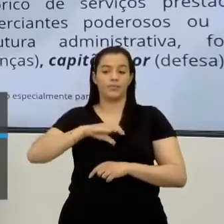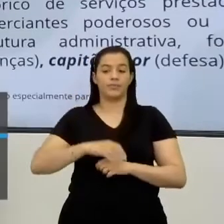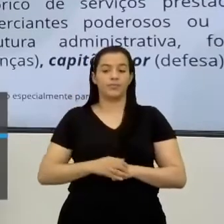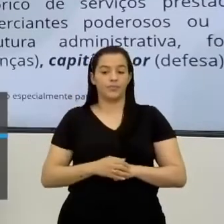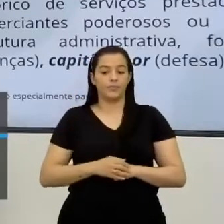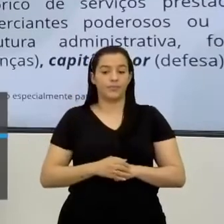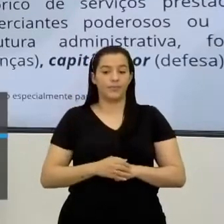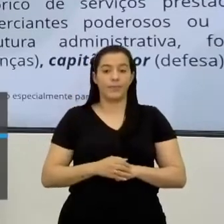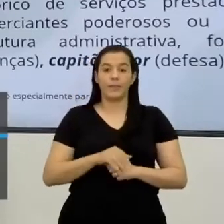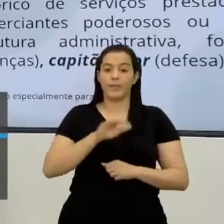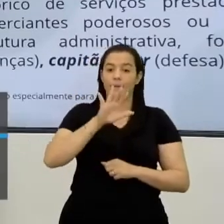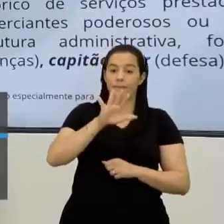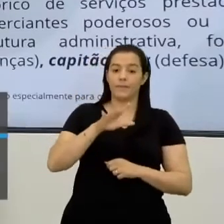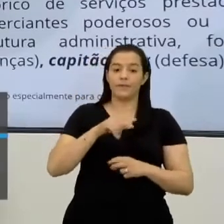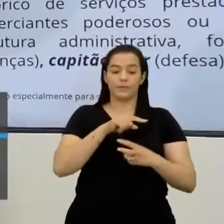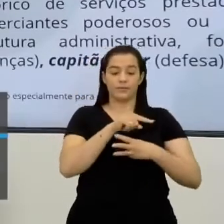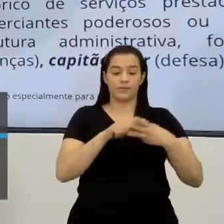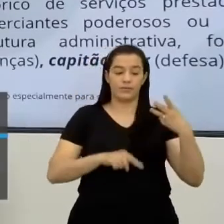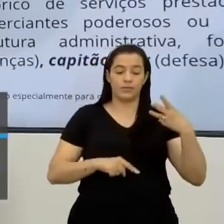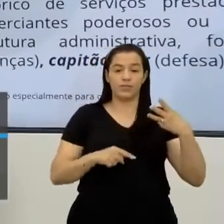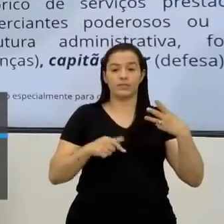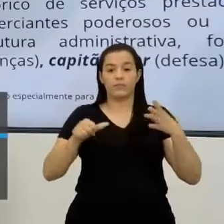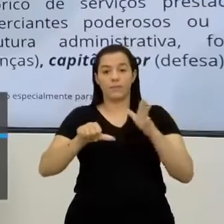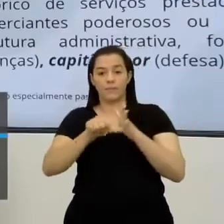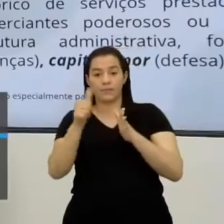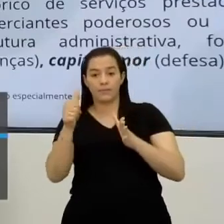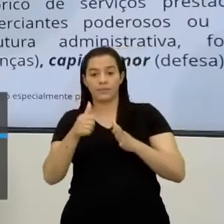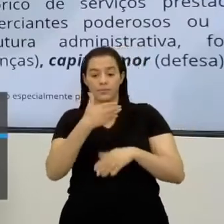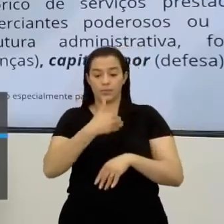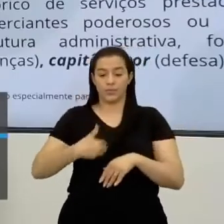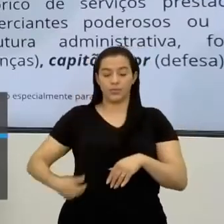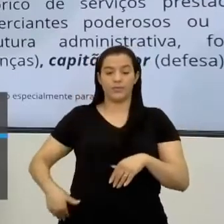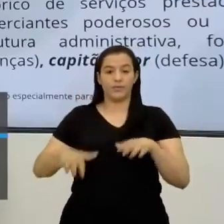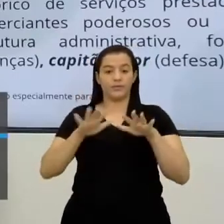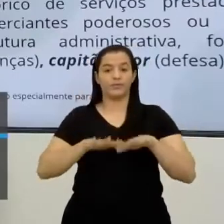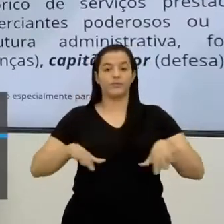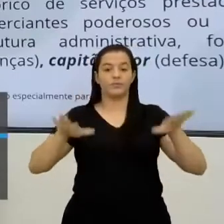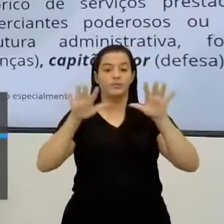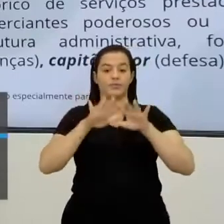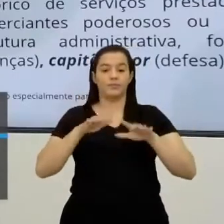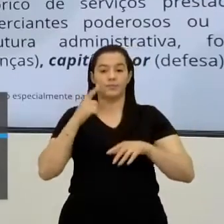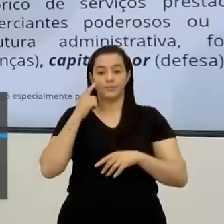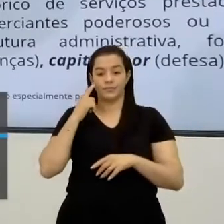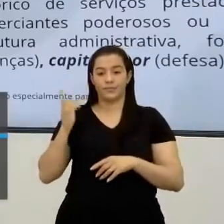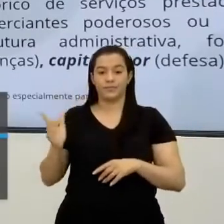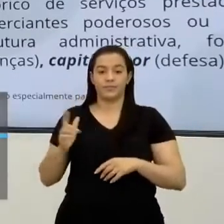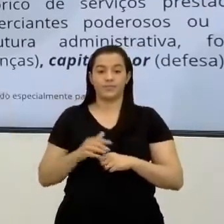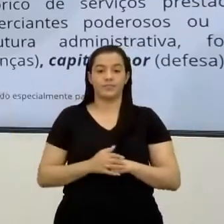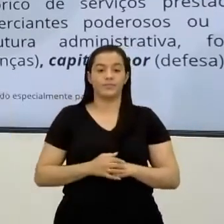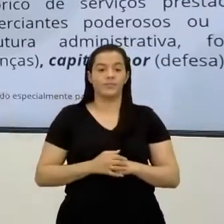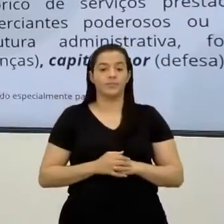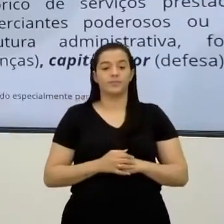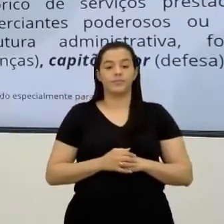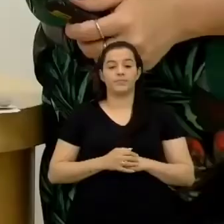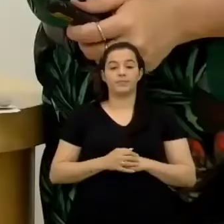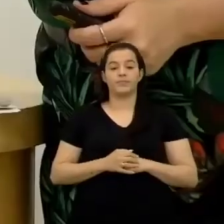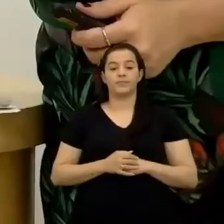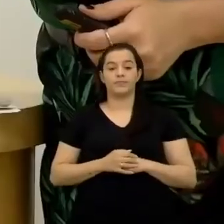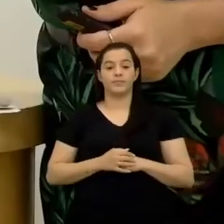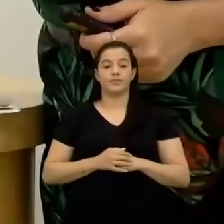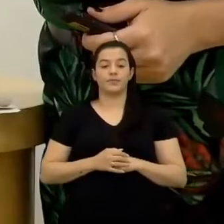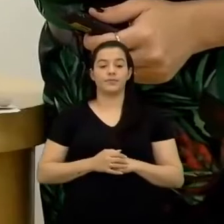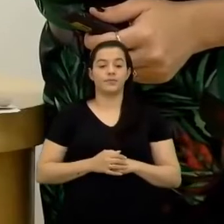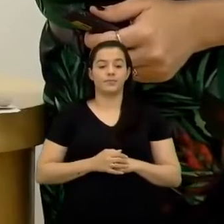vocês os 3 primeiros governos gerais. E aí eu trouxe um esqueminha aqui, ó. Dá uma olhadinha aqui na minha mesa.